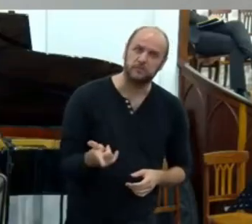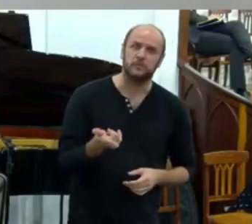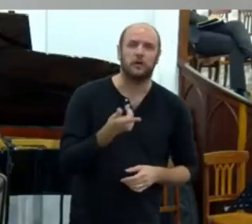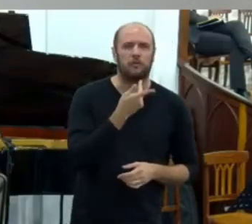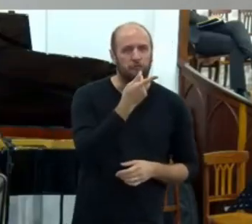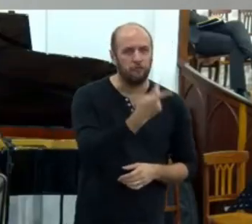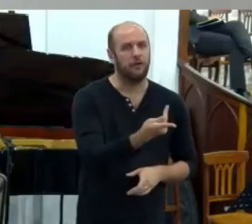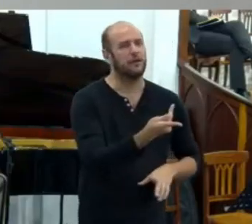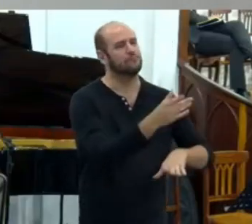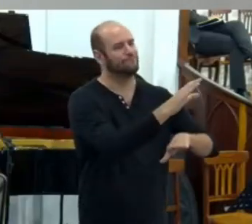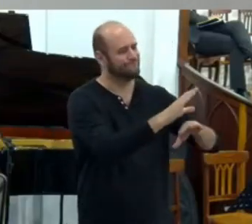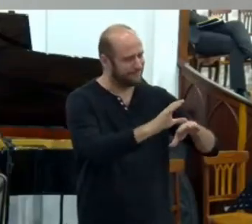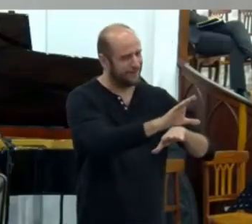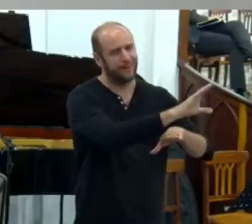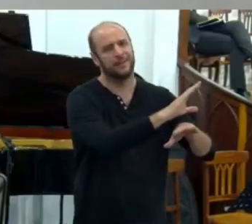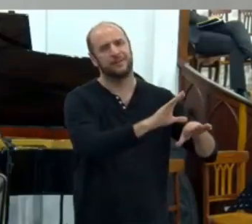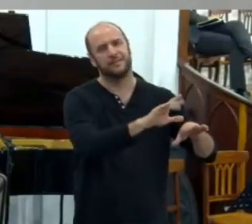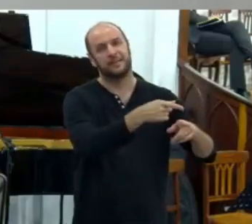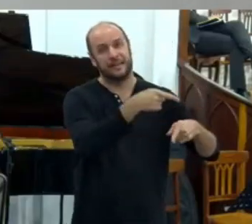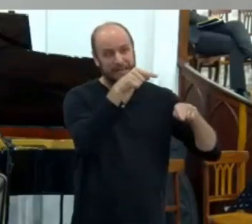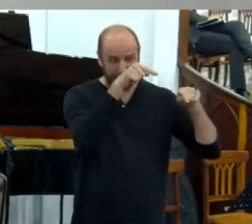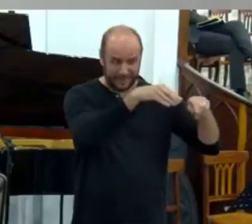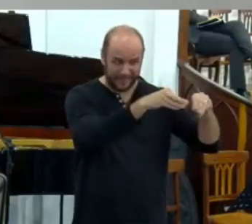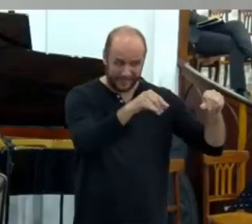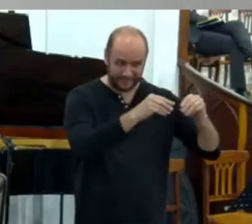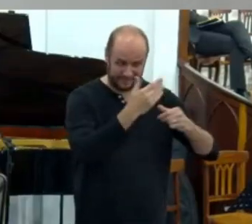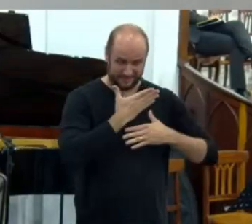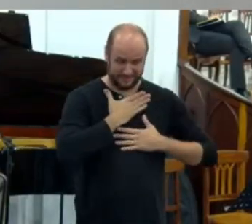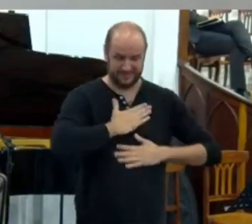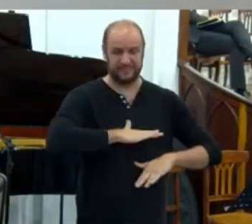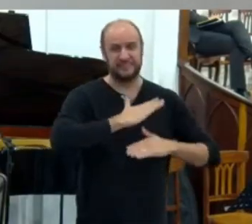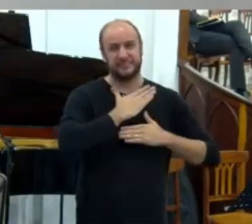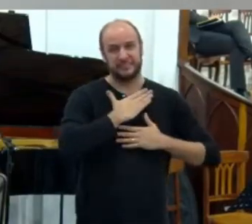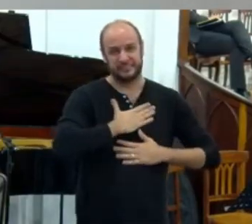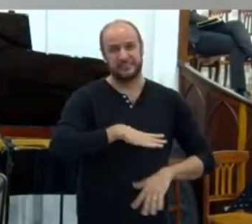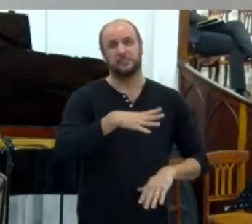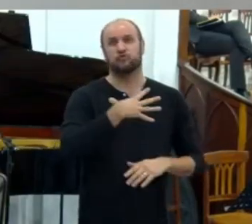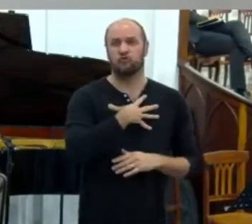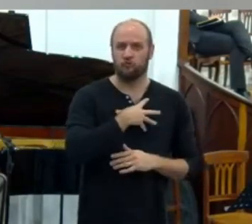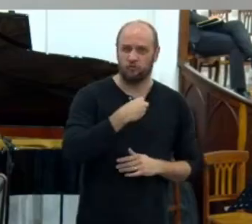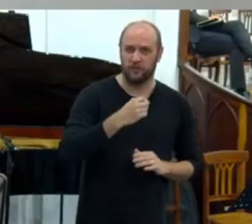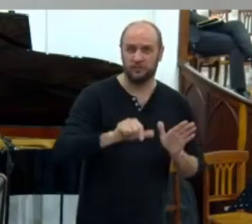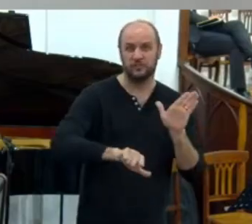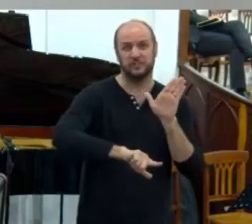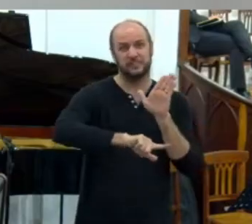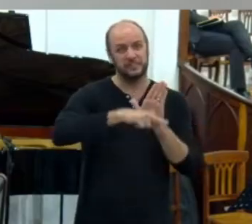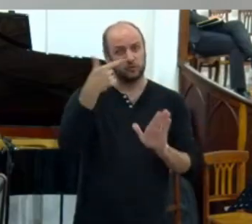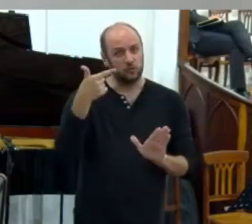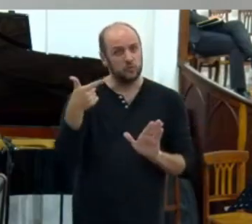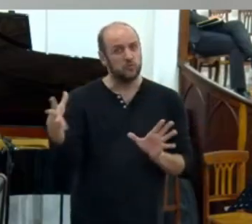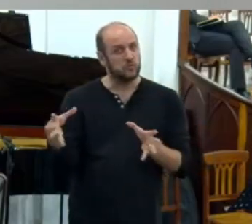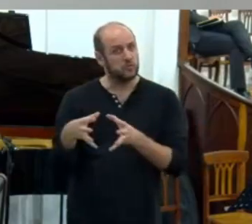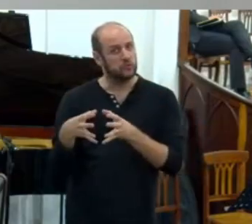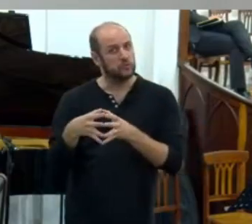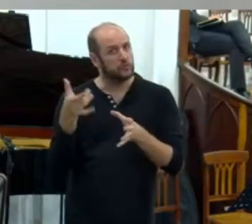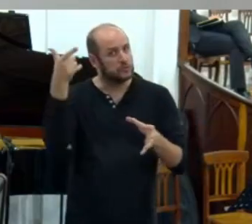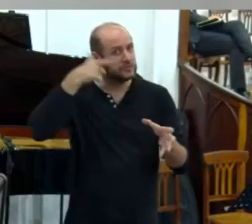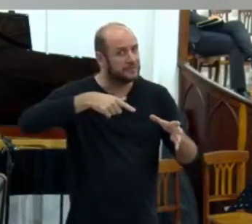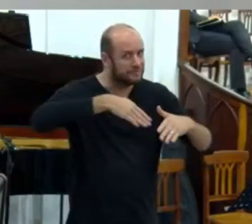terra prometida, ou do descanso que os filhos, ou a segunda geração